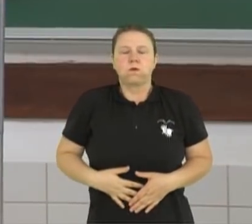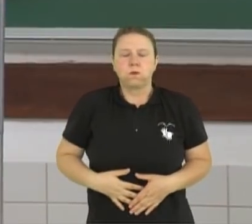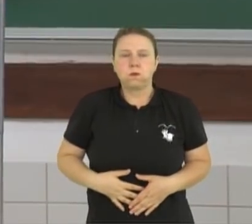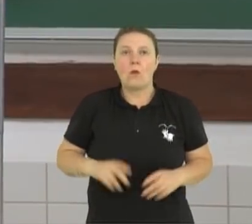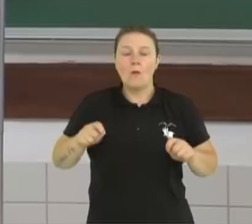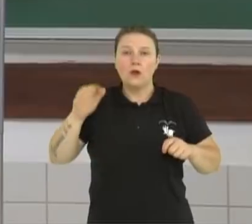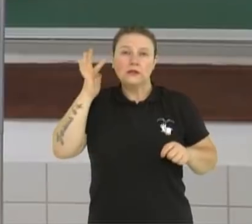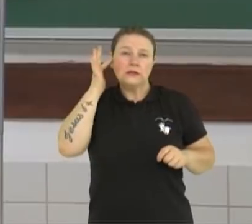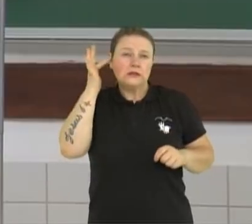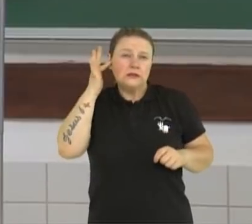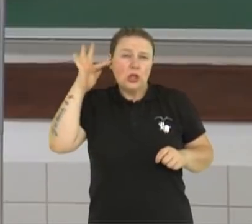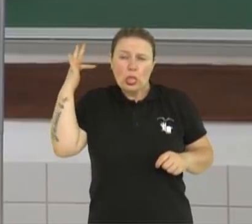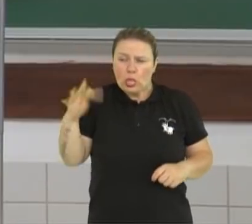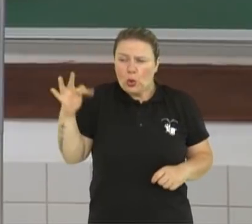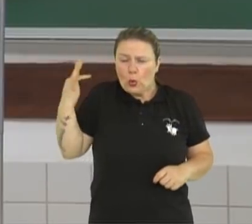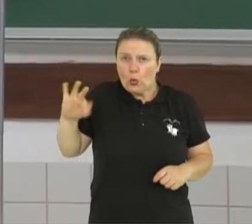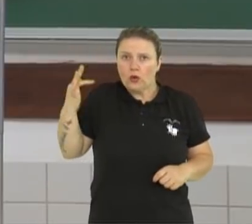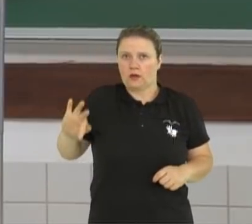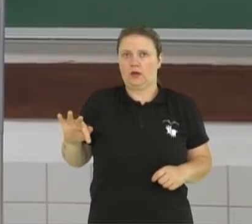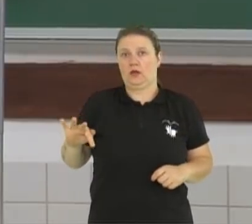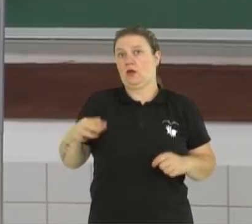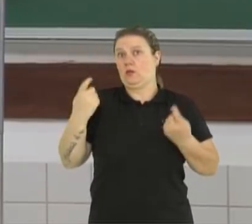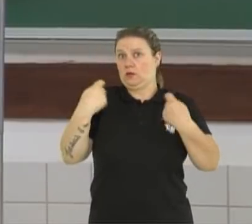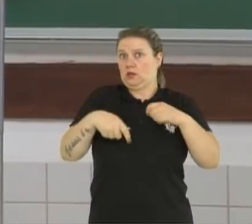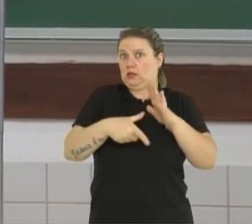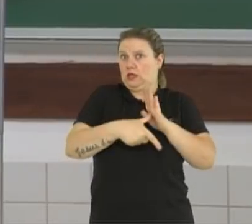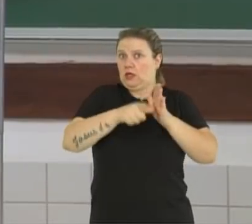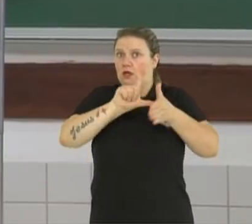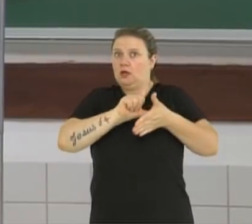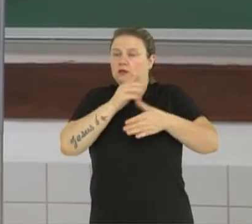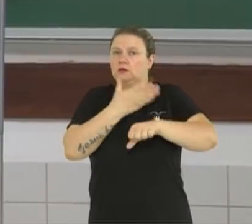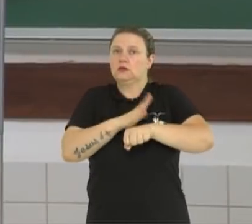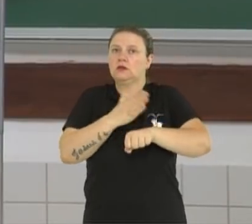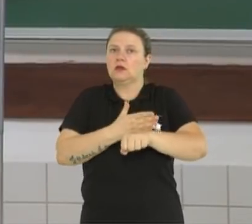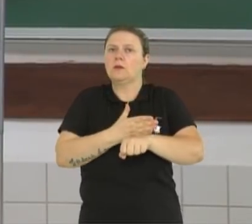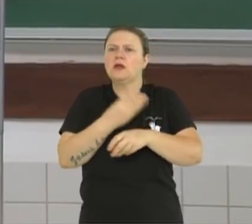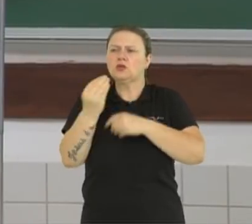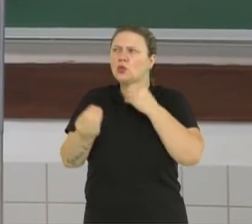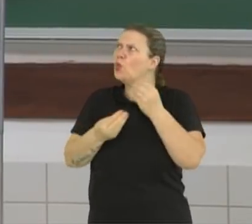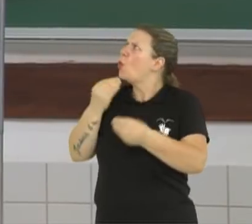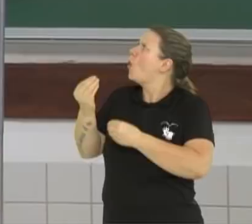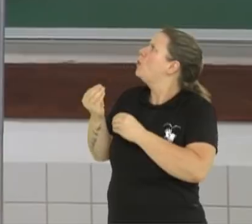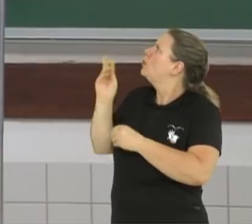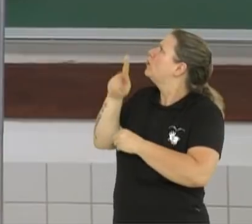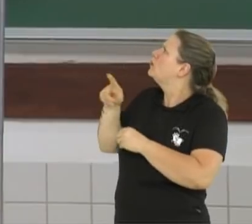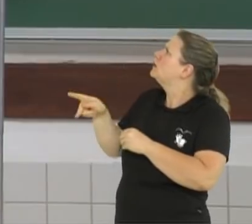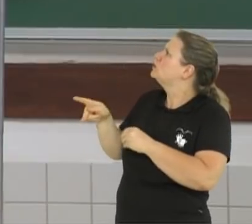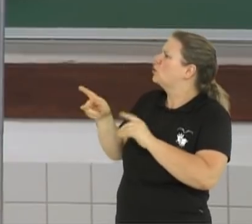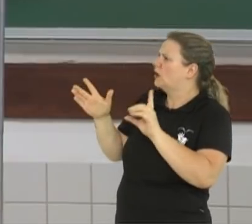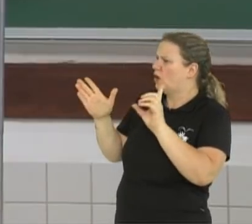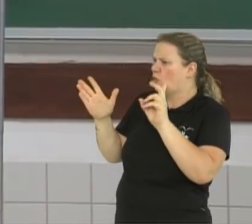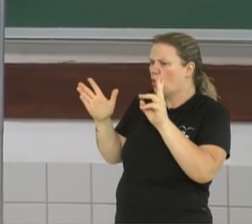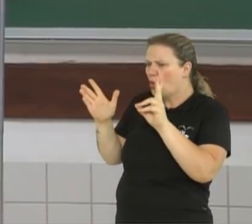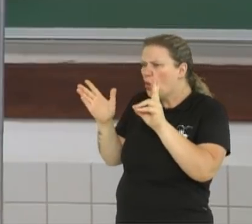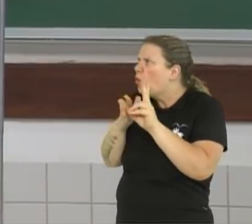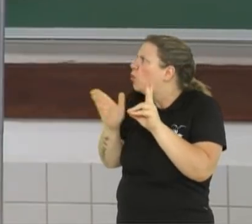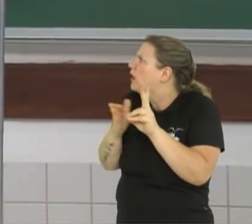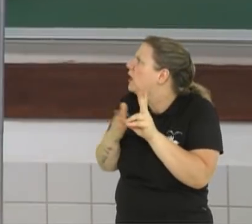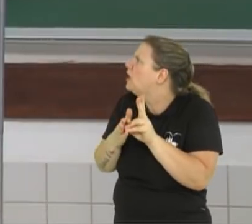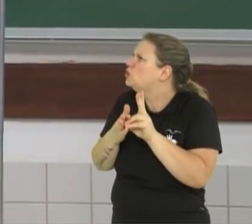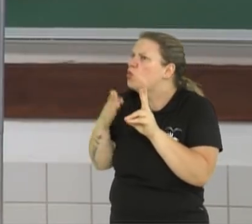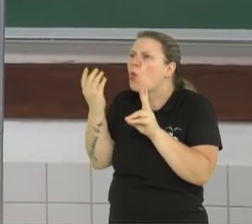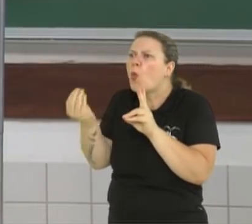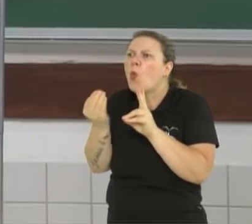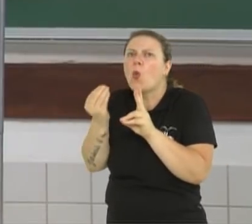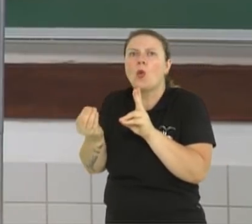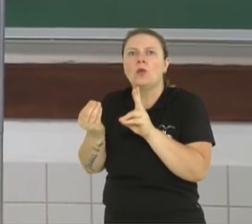a gente vai, isso aí é treinado, tá? Professora, mas como que você falou do índio que o índio desceu tanto? Treinado, de tanto ele fazer aquilo, o corpo